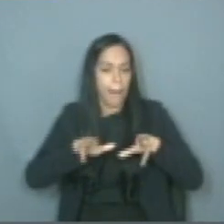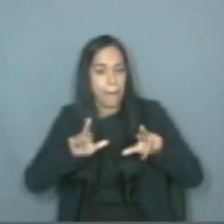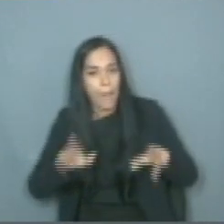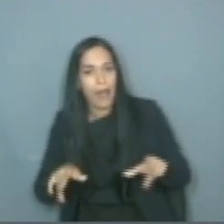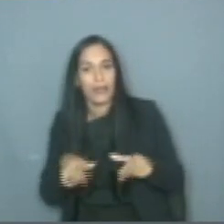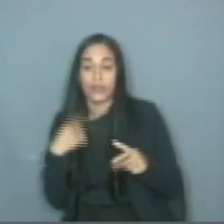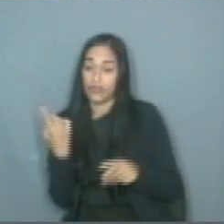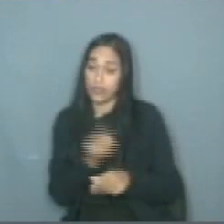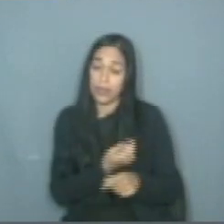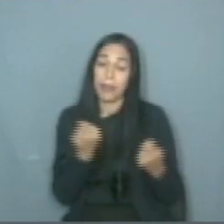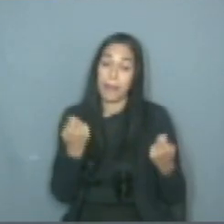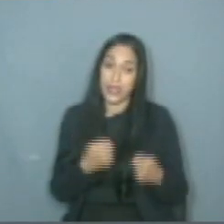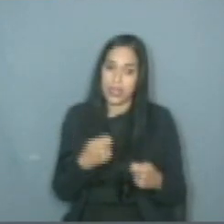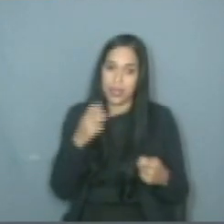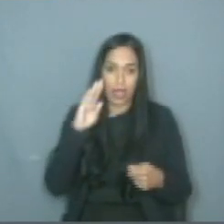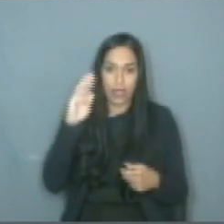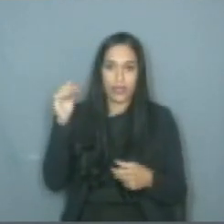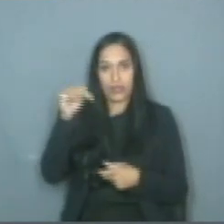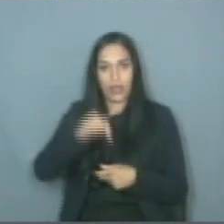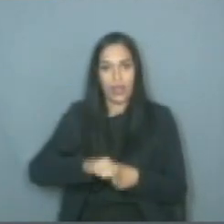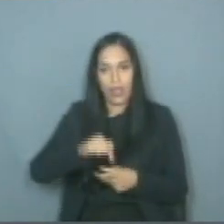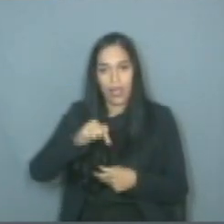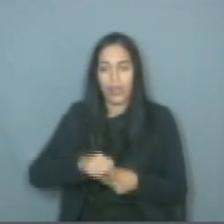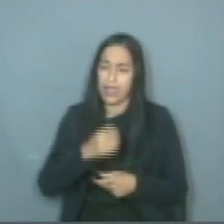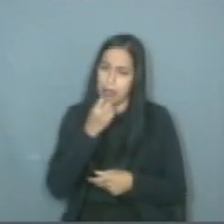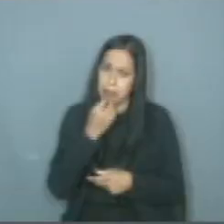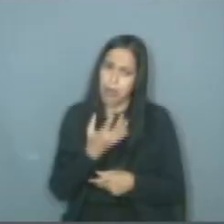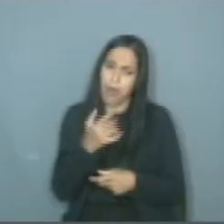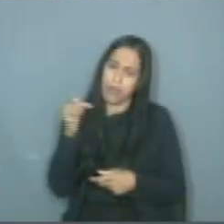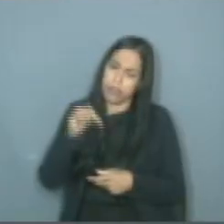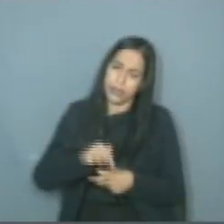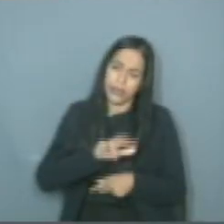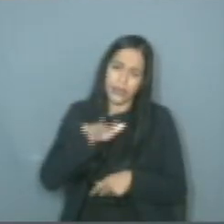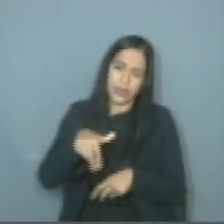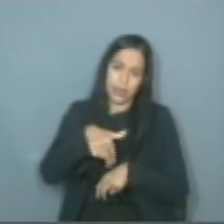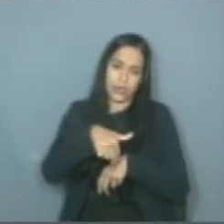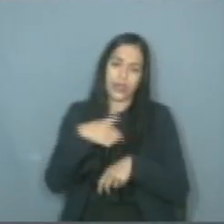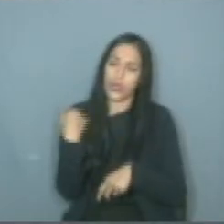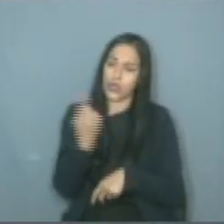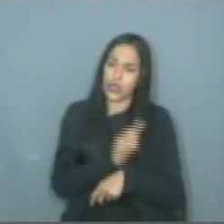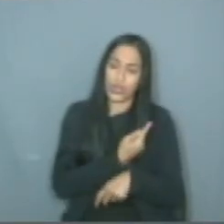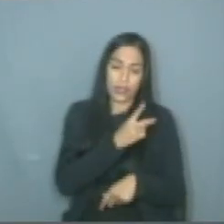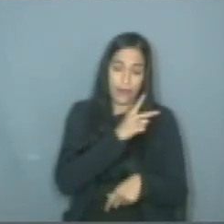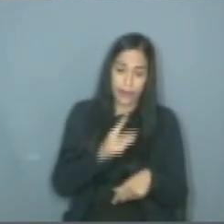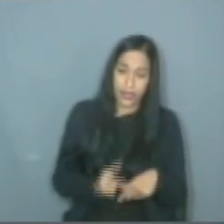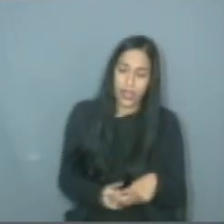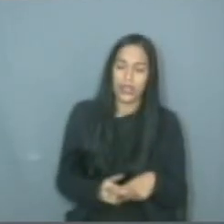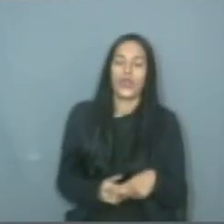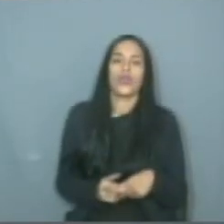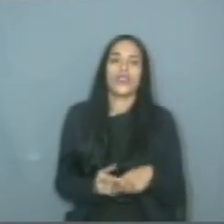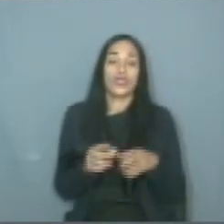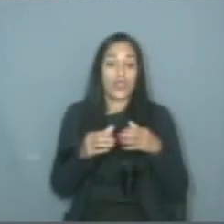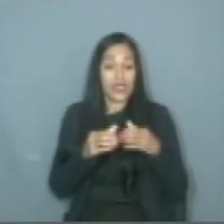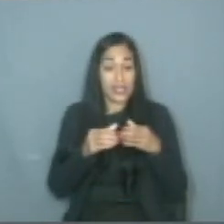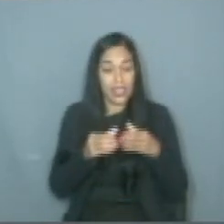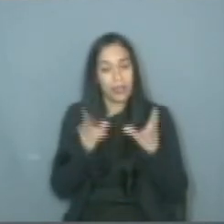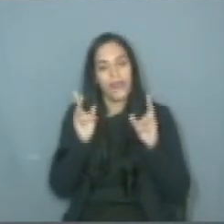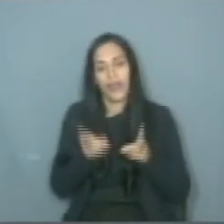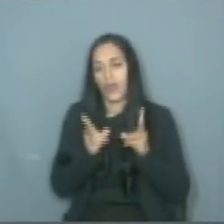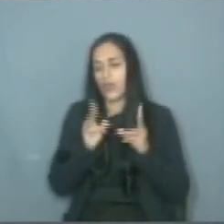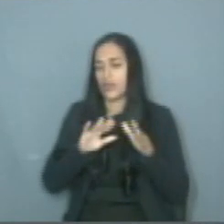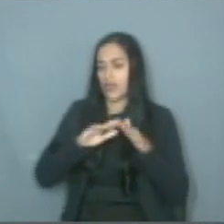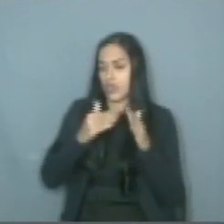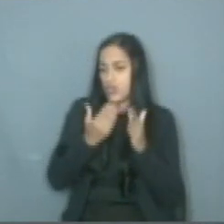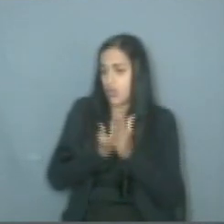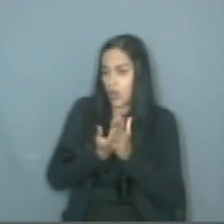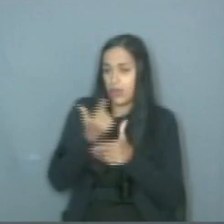A gente precisa destacar aqui. E que bom que a gente pode destacar nessa tribuna, porque a gente é vereador e é procurado para isso. Nossa equipe vai continuar nas escolas